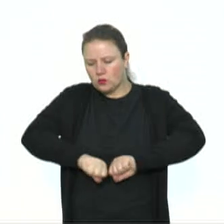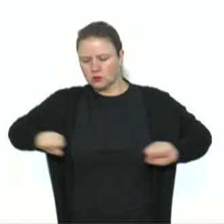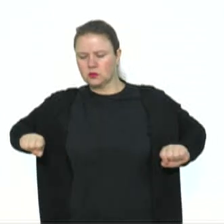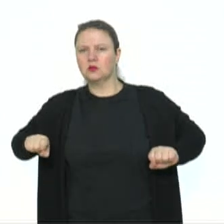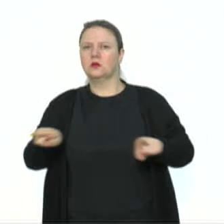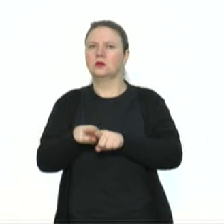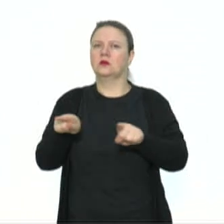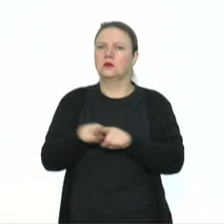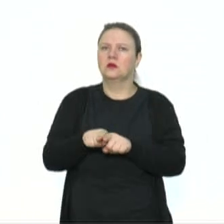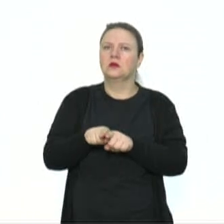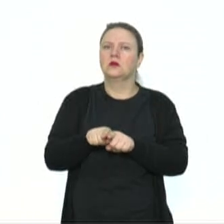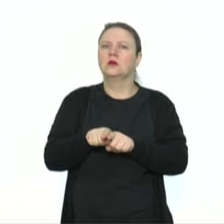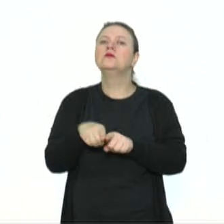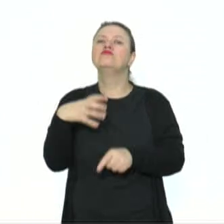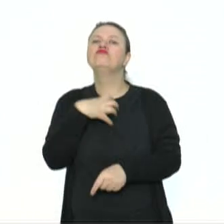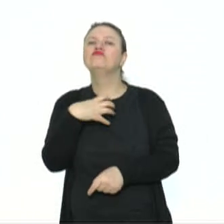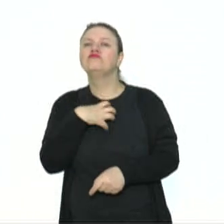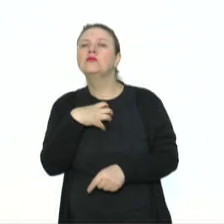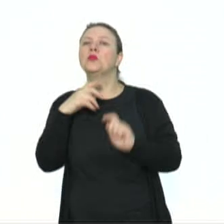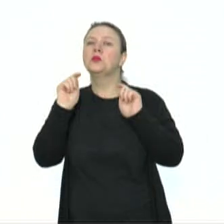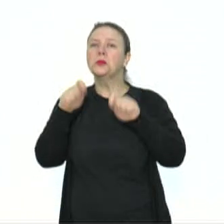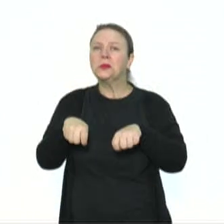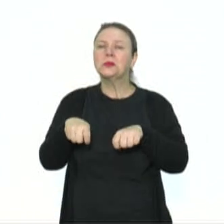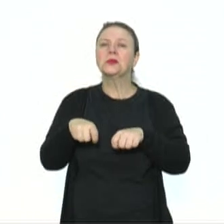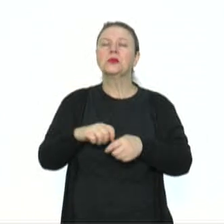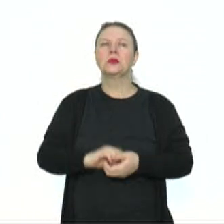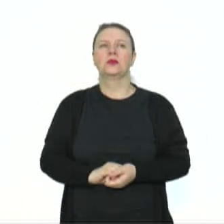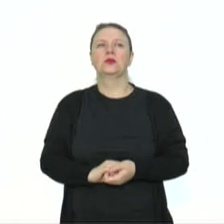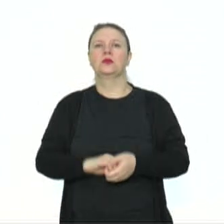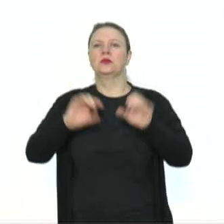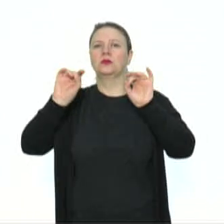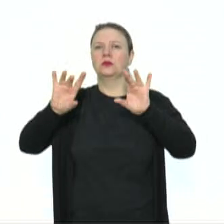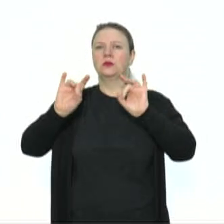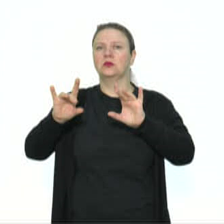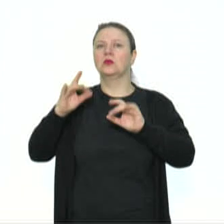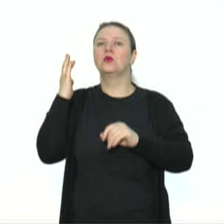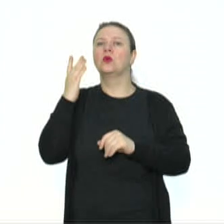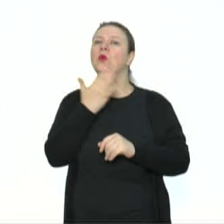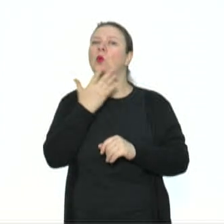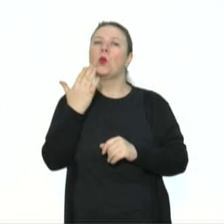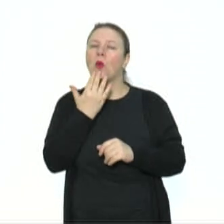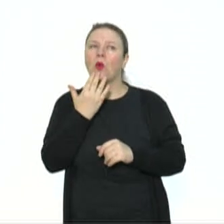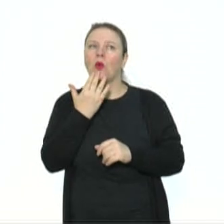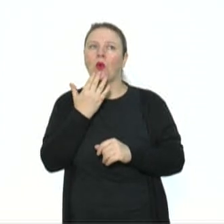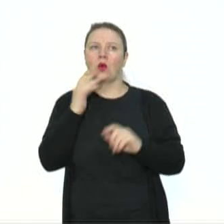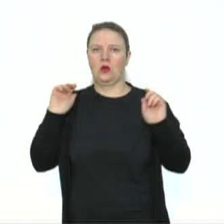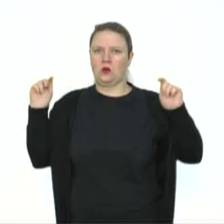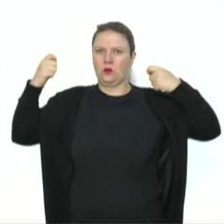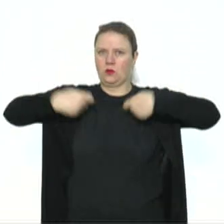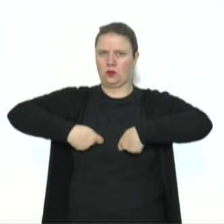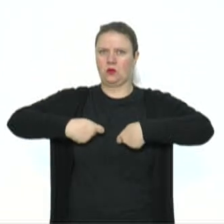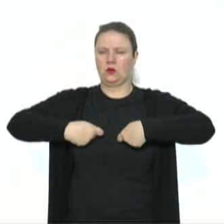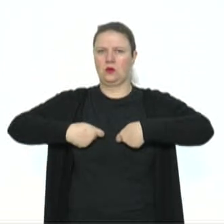são dessas maneiras, então eles são aceitos apenas da mesma cor, né? Então os paletó e as calças não podem ser de